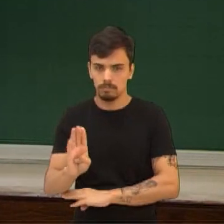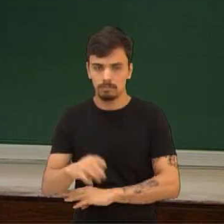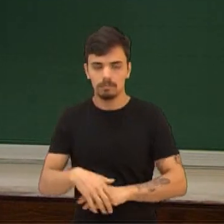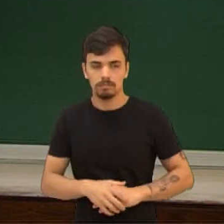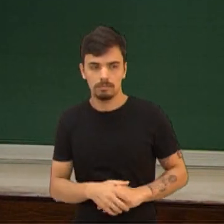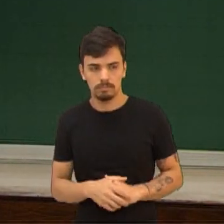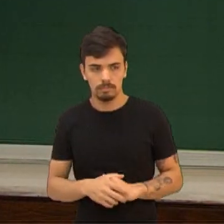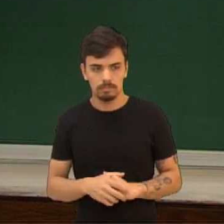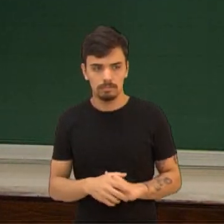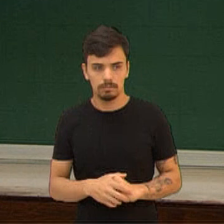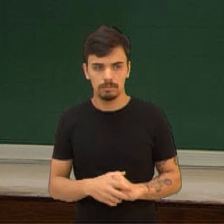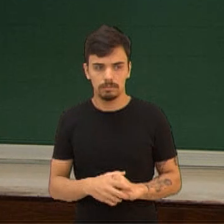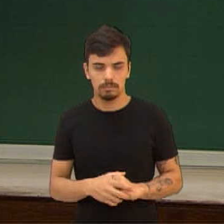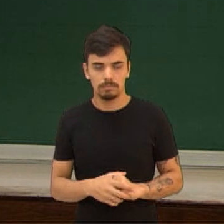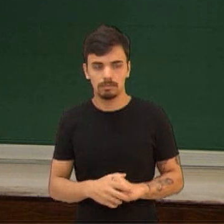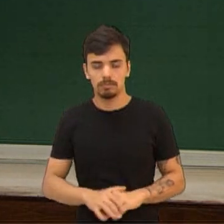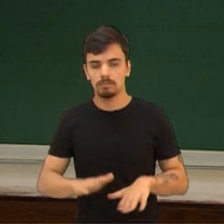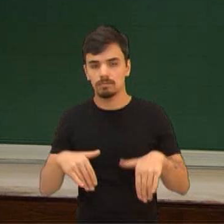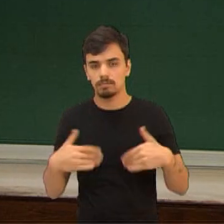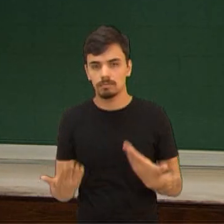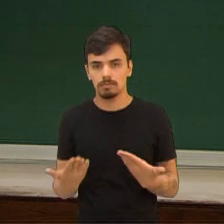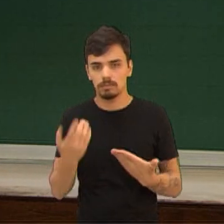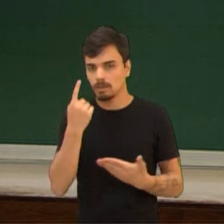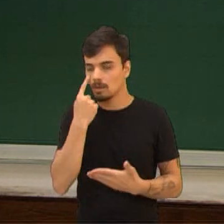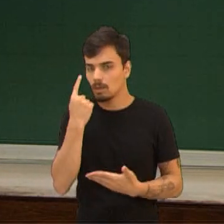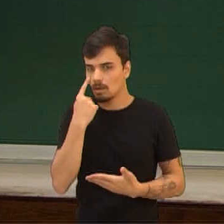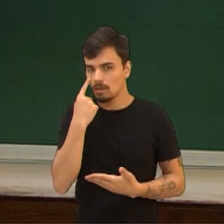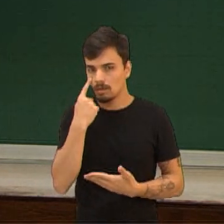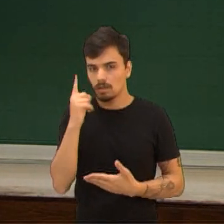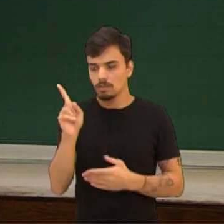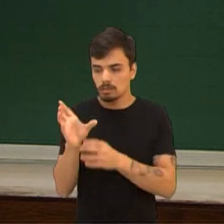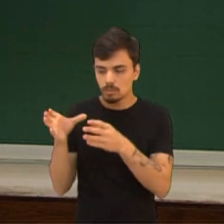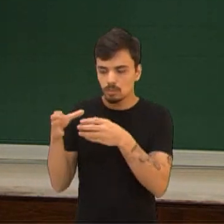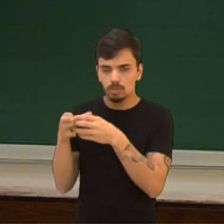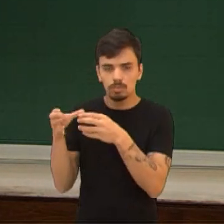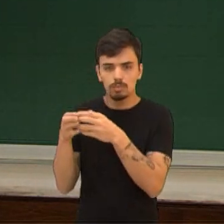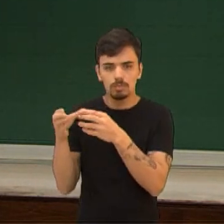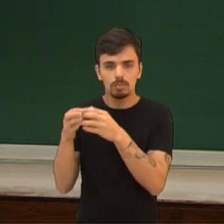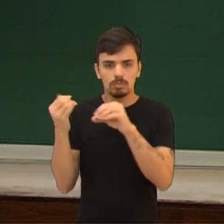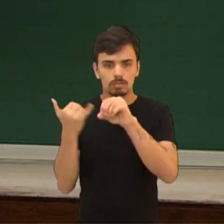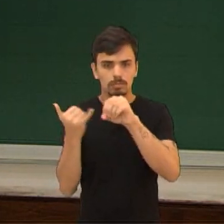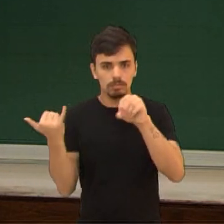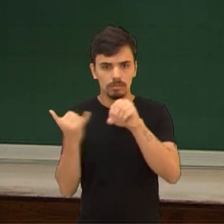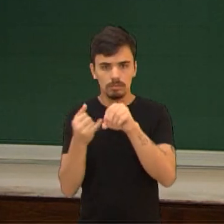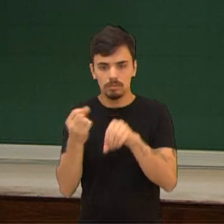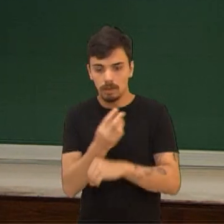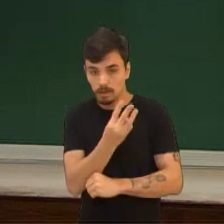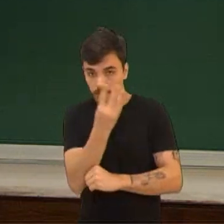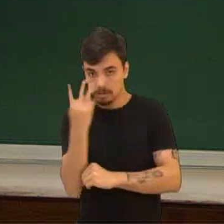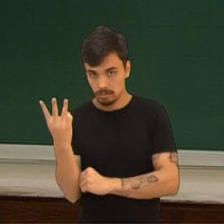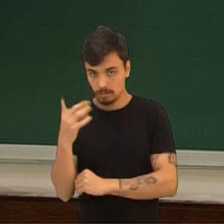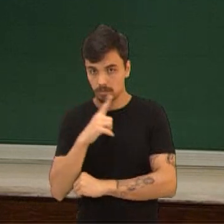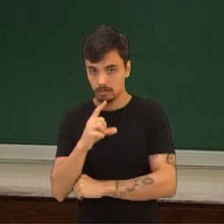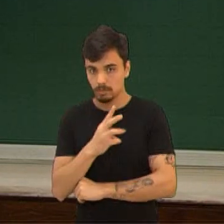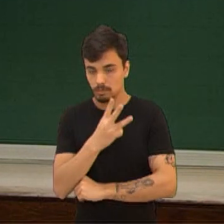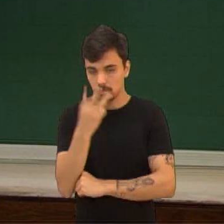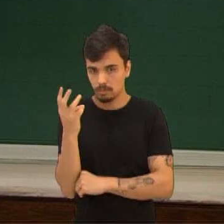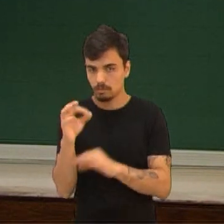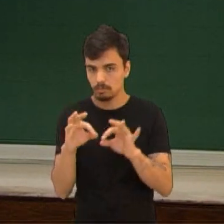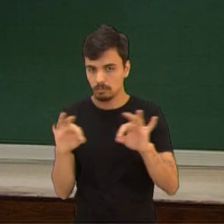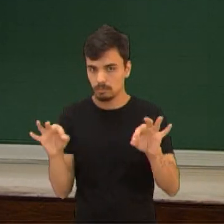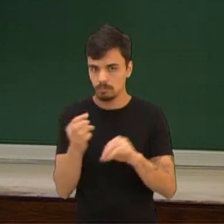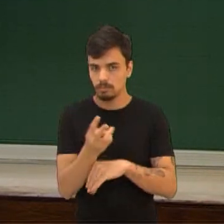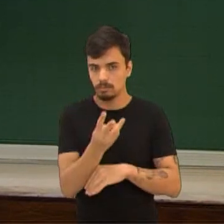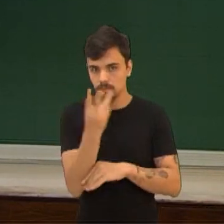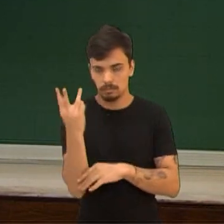paralela. Ok? Então olha só, eu tenho esse grupo de capacitores, esses três capacitores, para simplificar, a gente está trabalhando